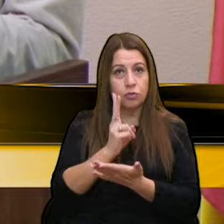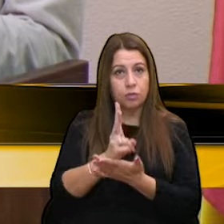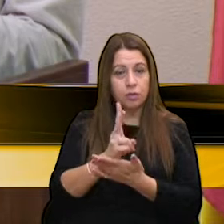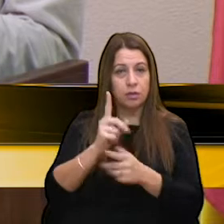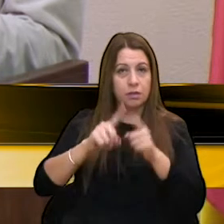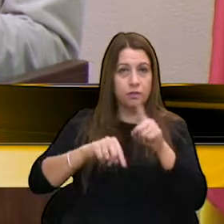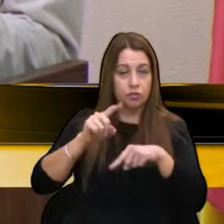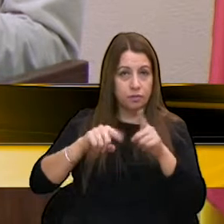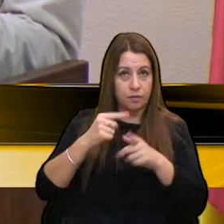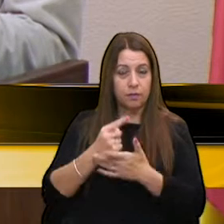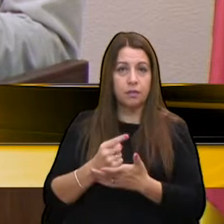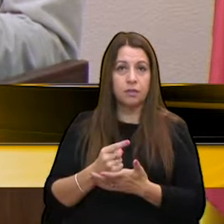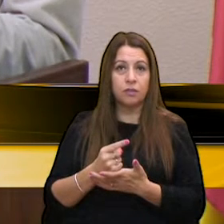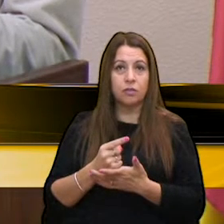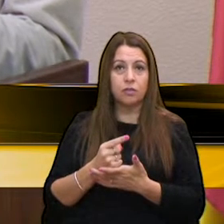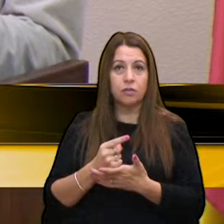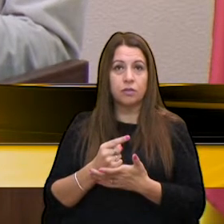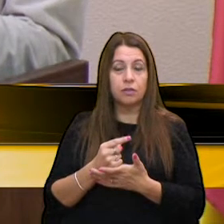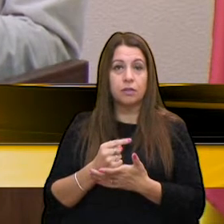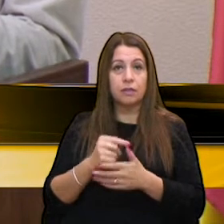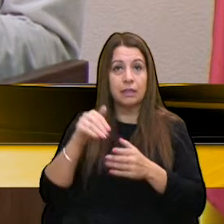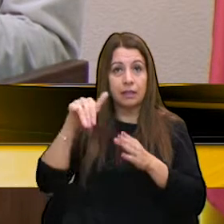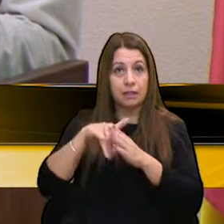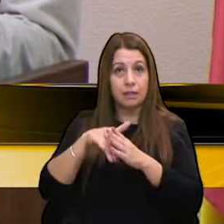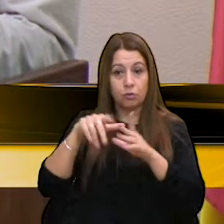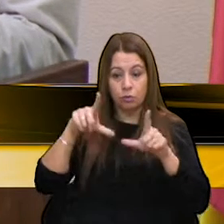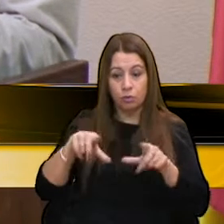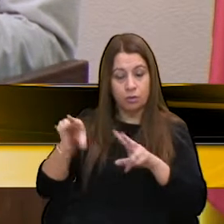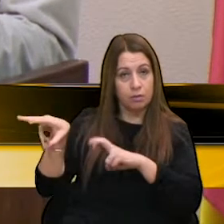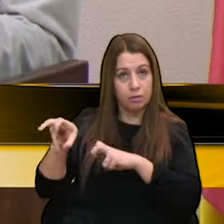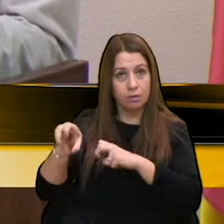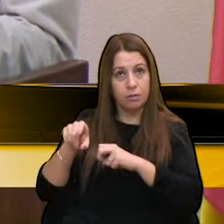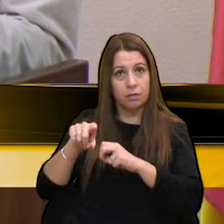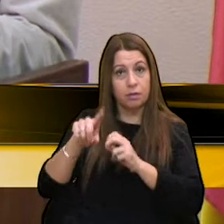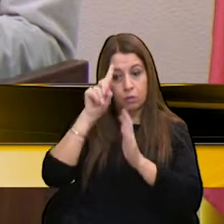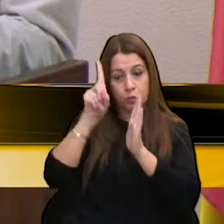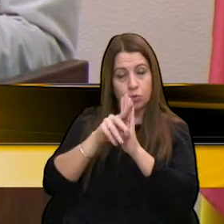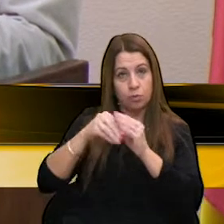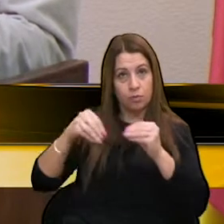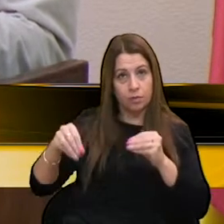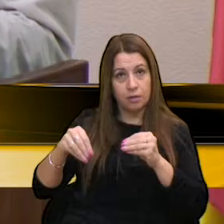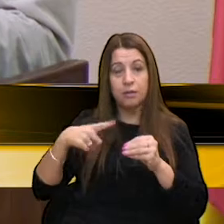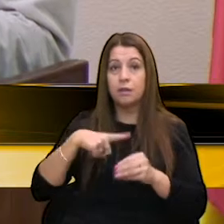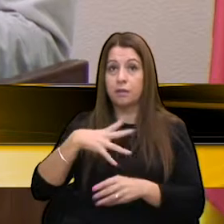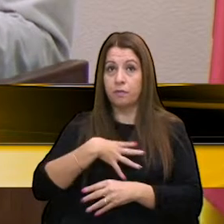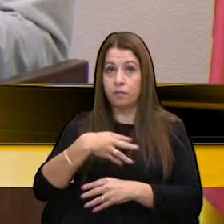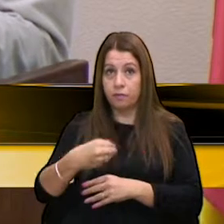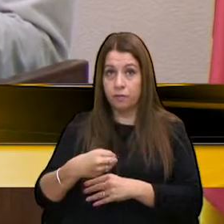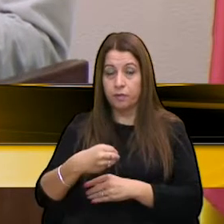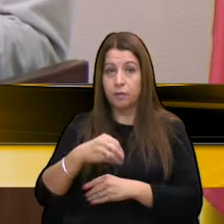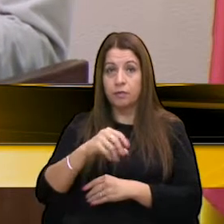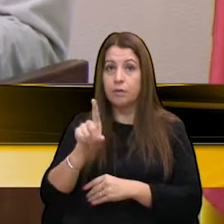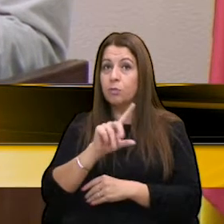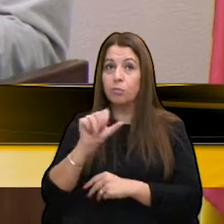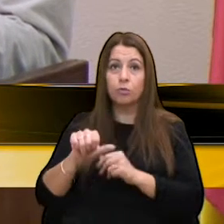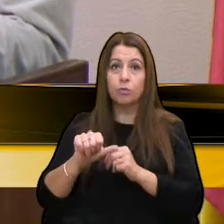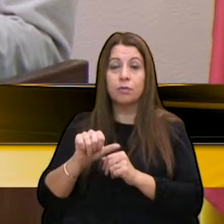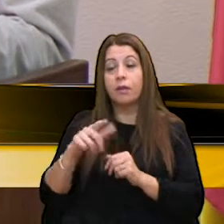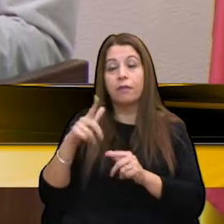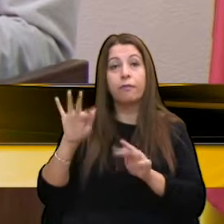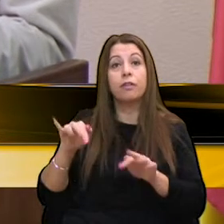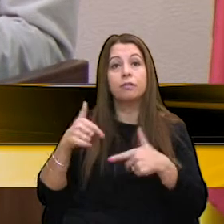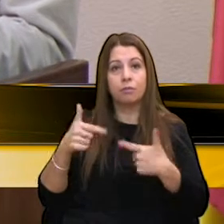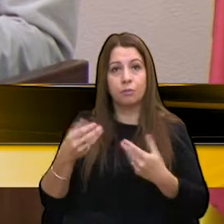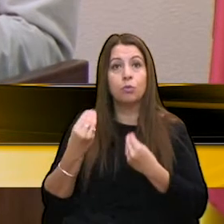nas atividades na propriedade quando os atuais proprietários que têm filhos não puderem mais